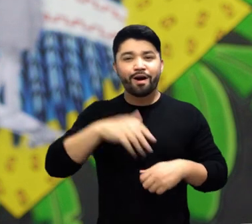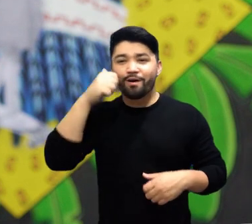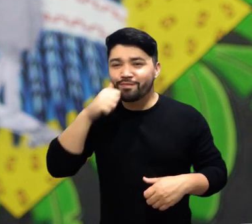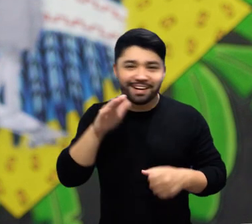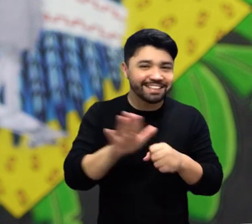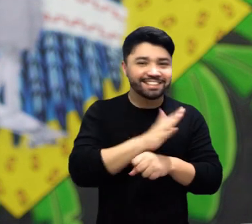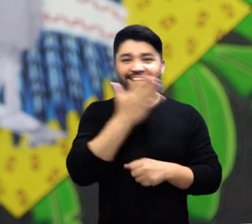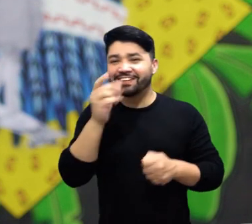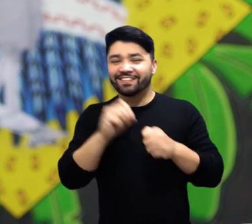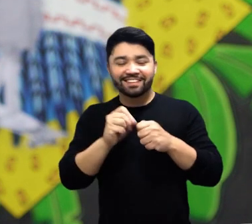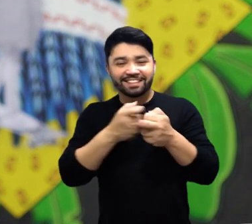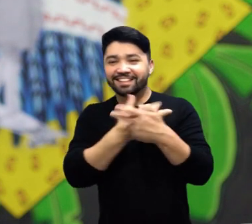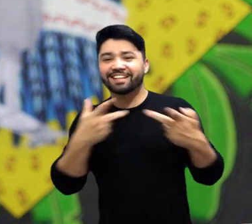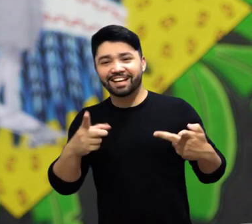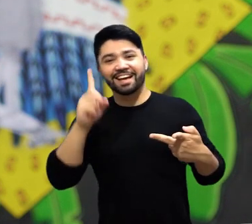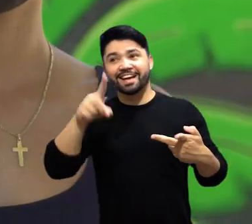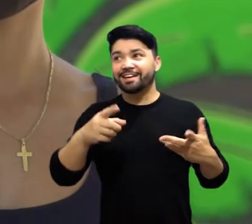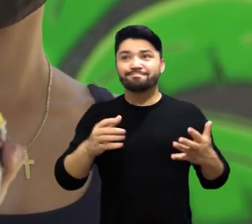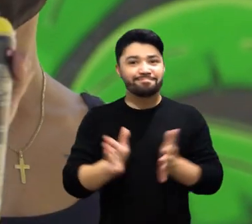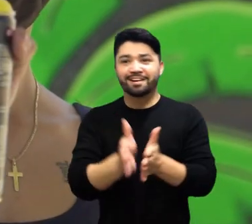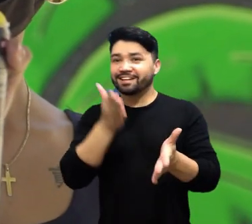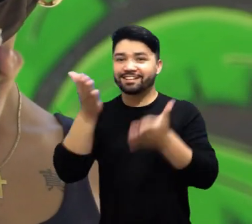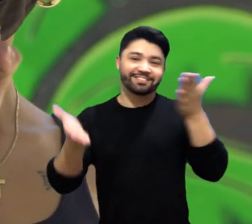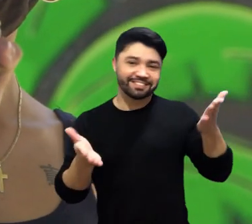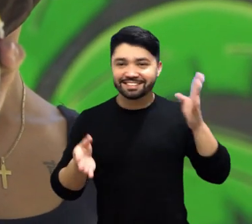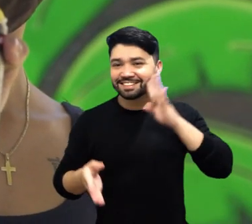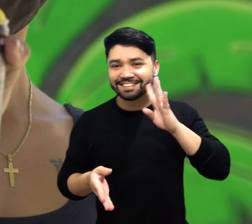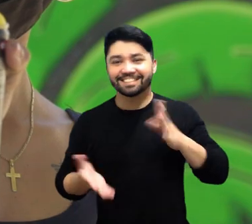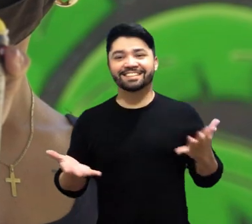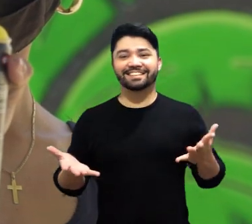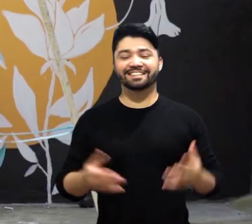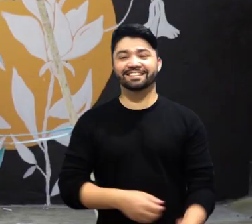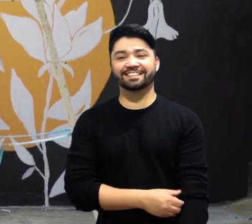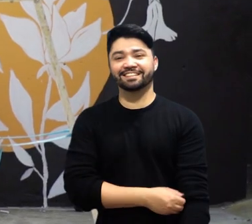menino no rolê. Eu falo, mano, isso é surreal pra mim, isso é muito bacana.